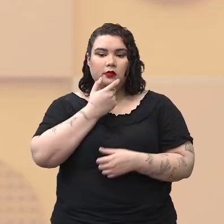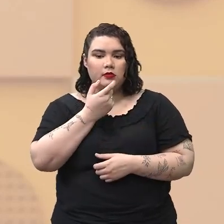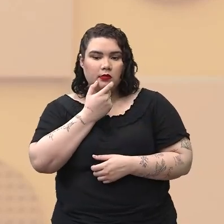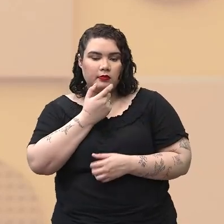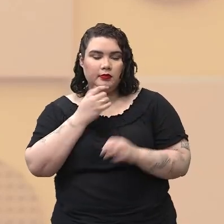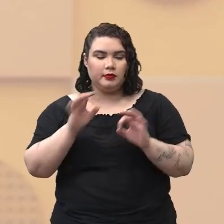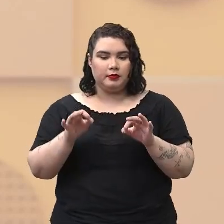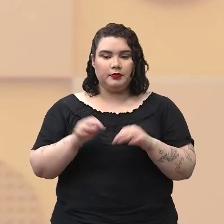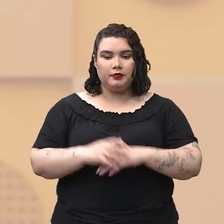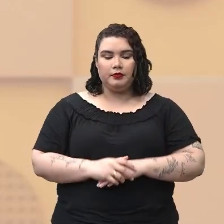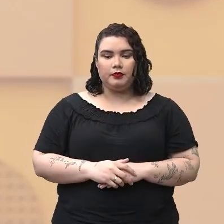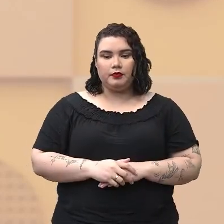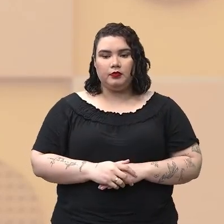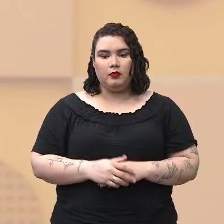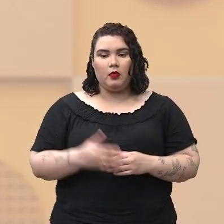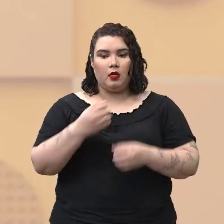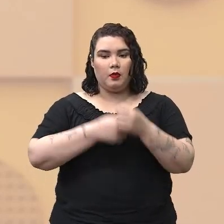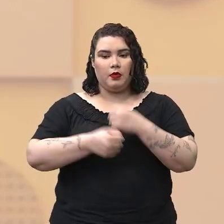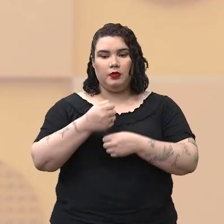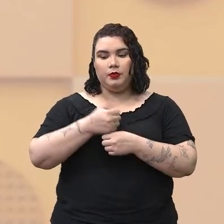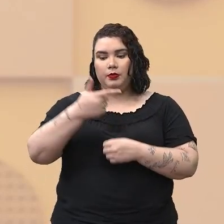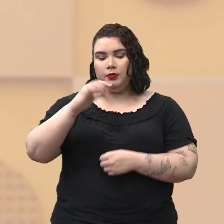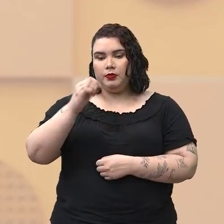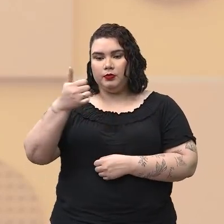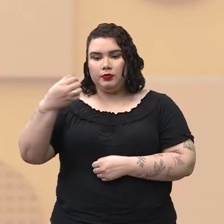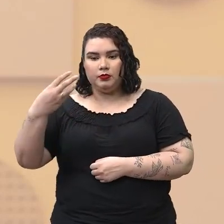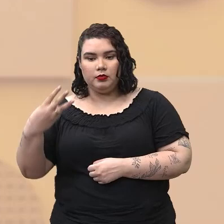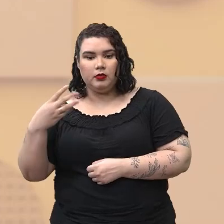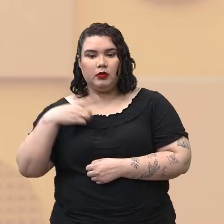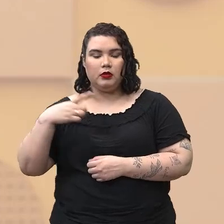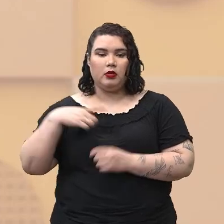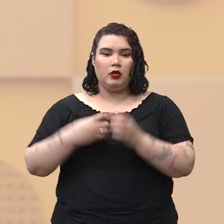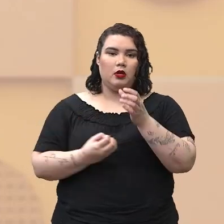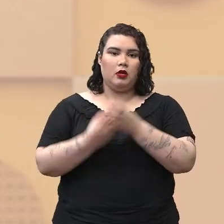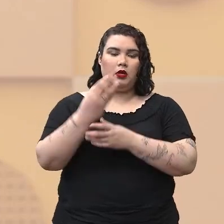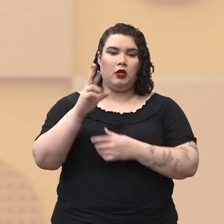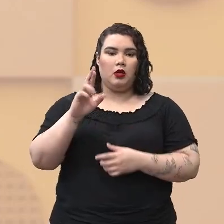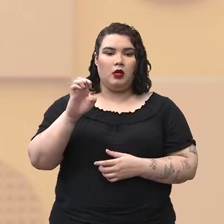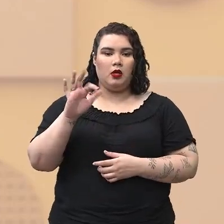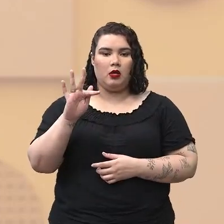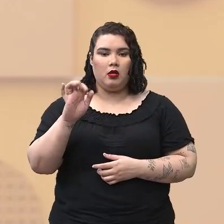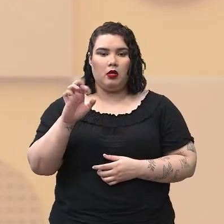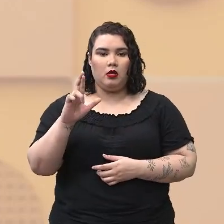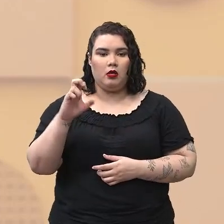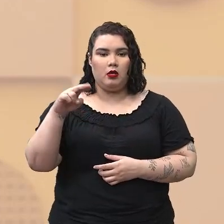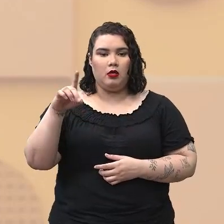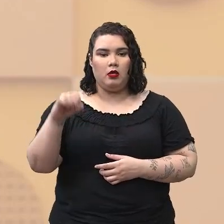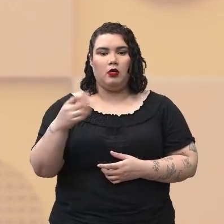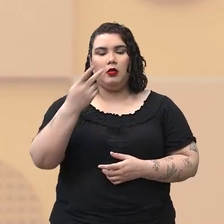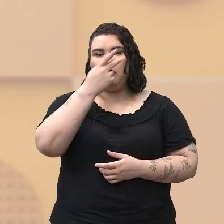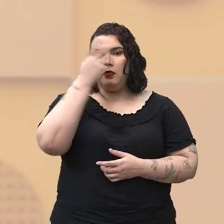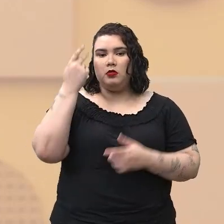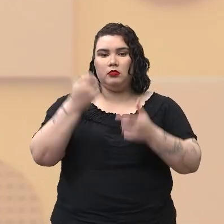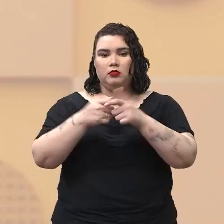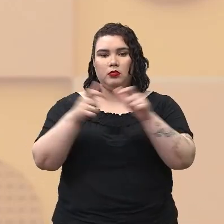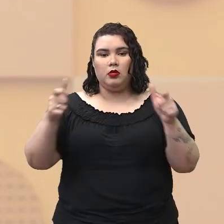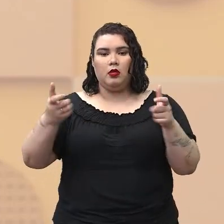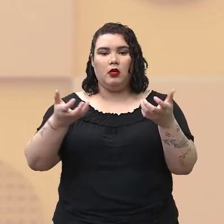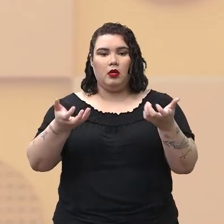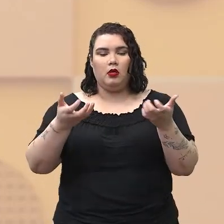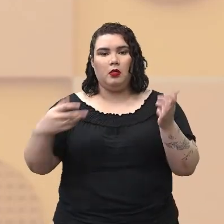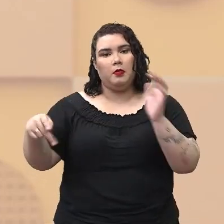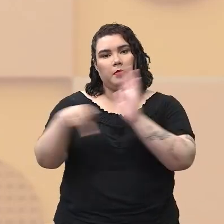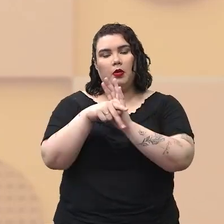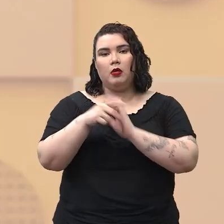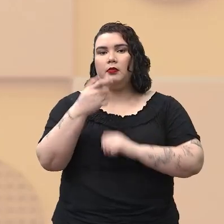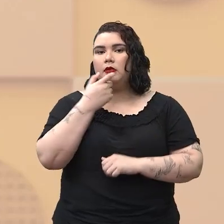Reino Unido. Né? Em 2013 foi feito inclusive um referendo e a maioria das pessoas quer que aquela área continue sendo do Reino